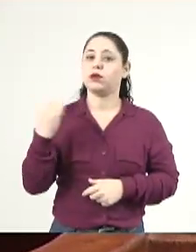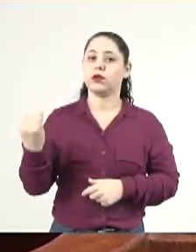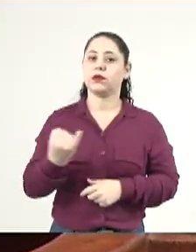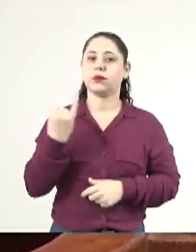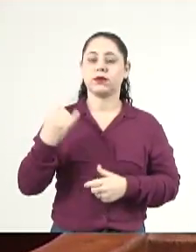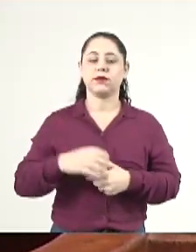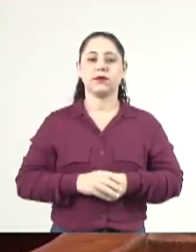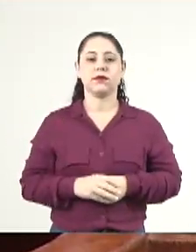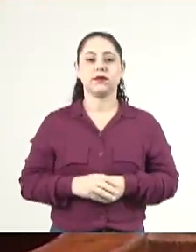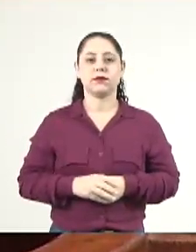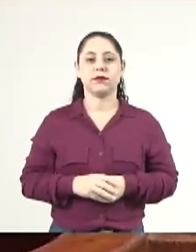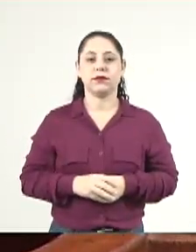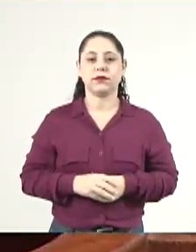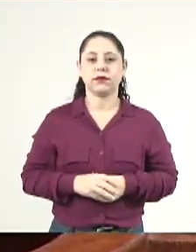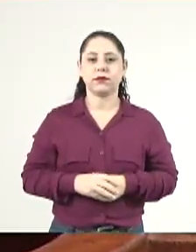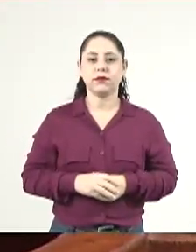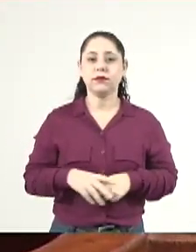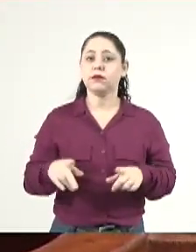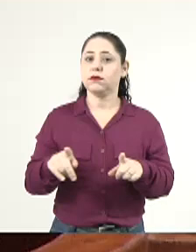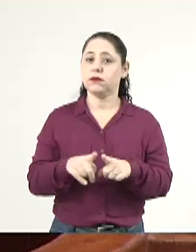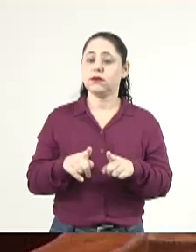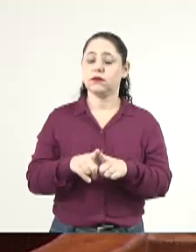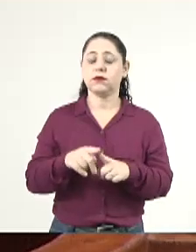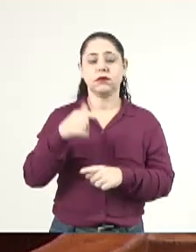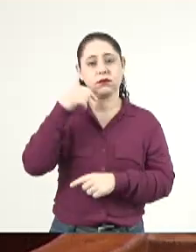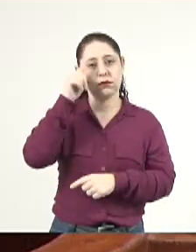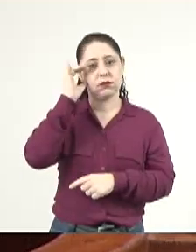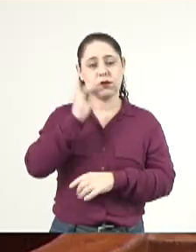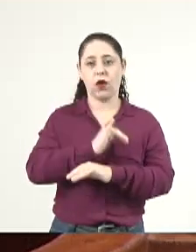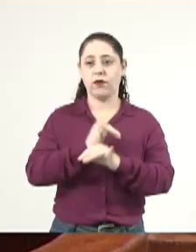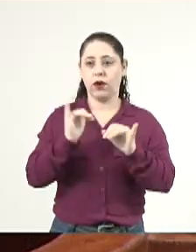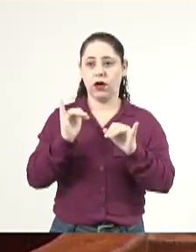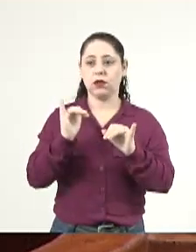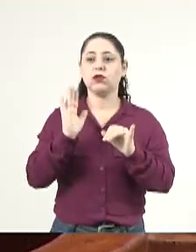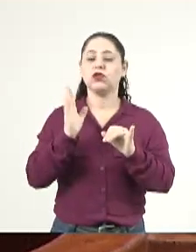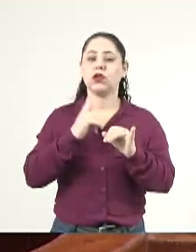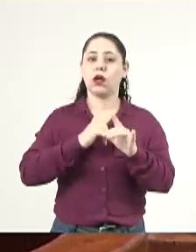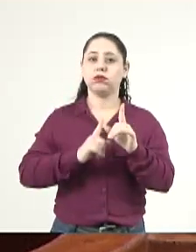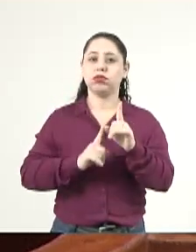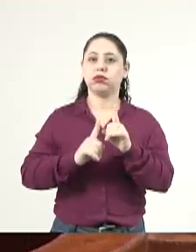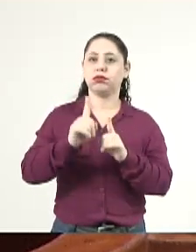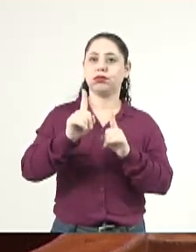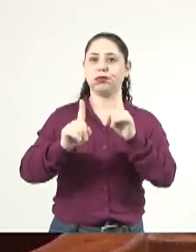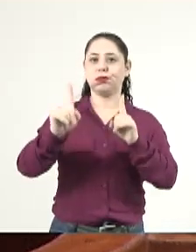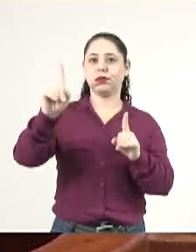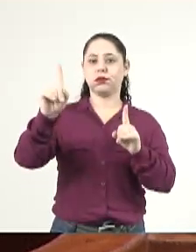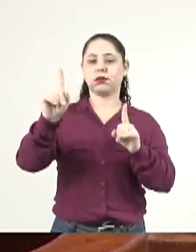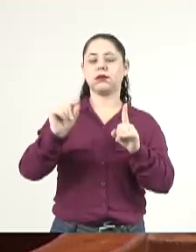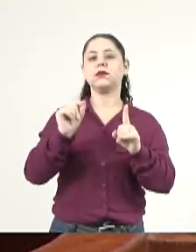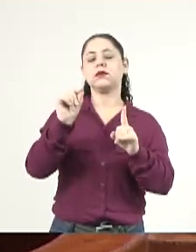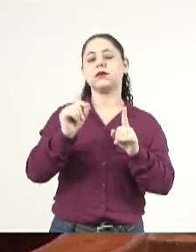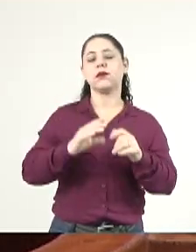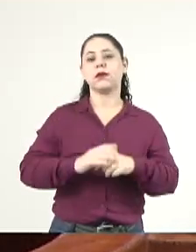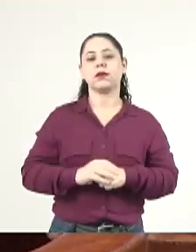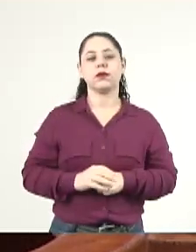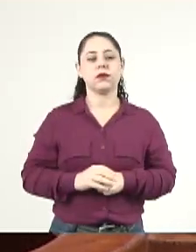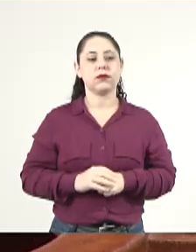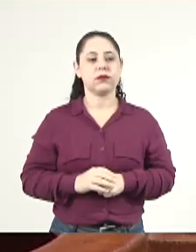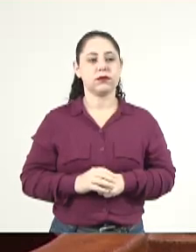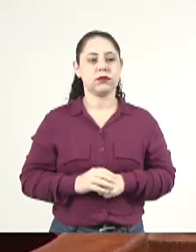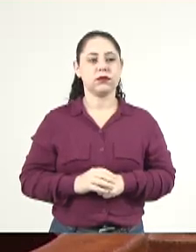importante. Também ontem foram anunciados indicadores de que